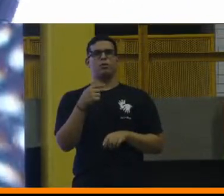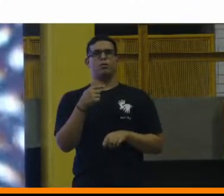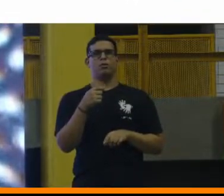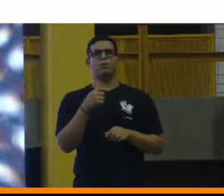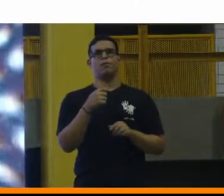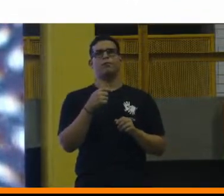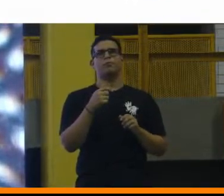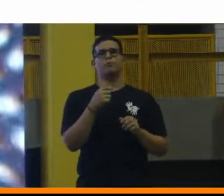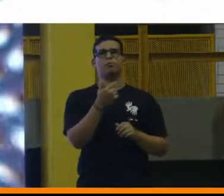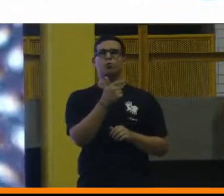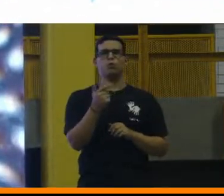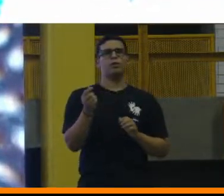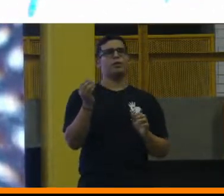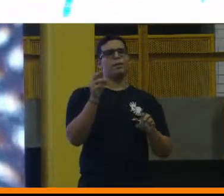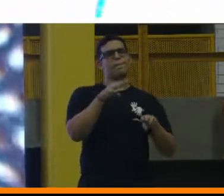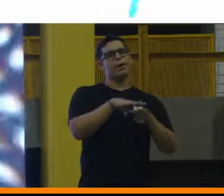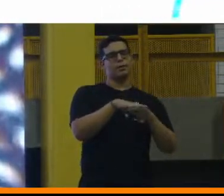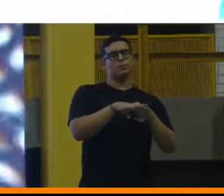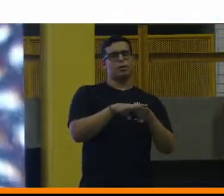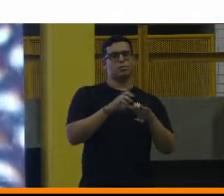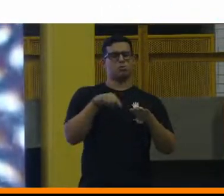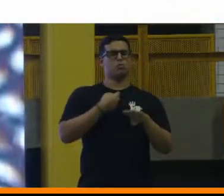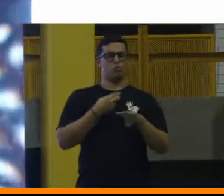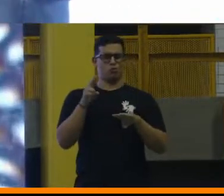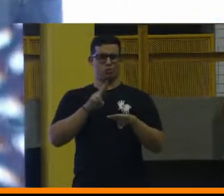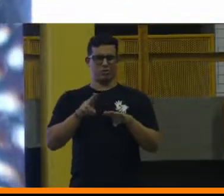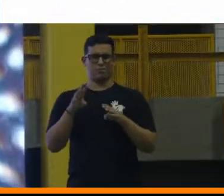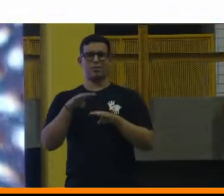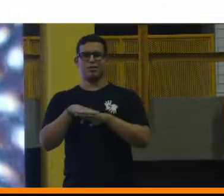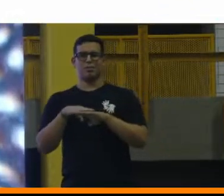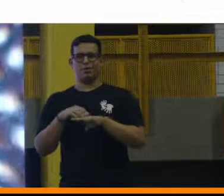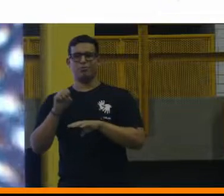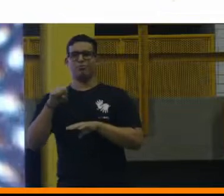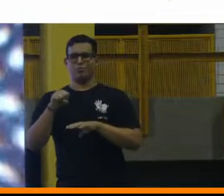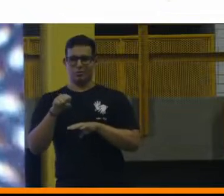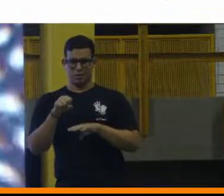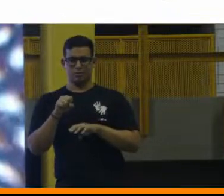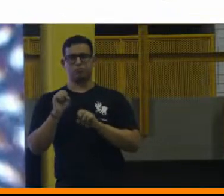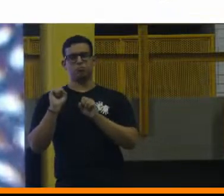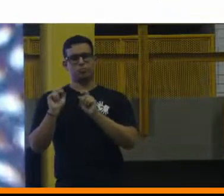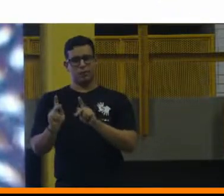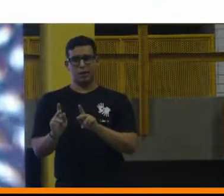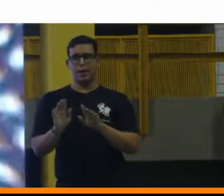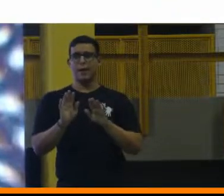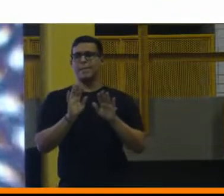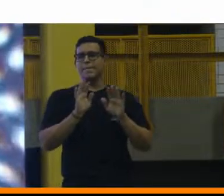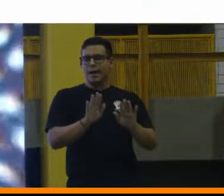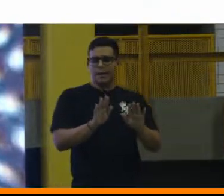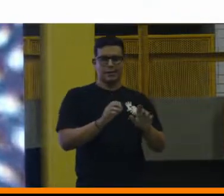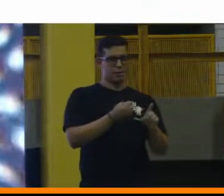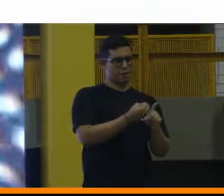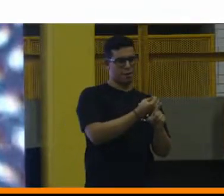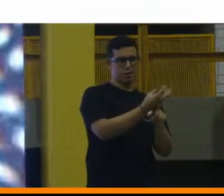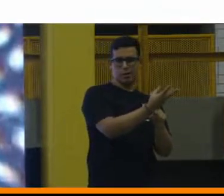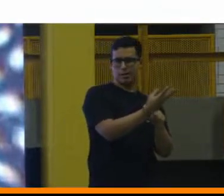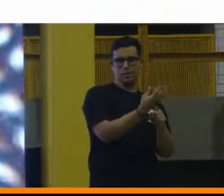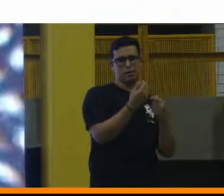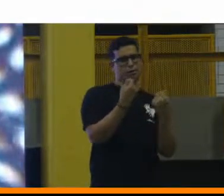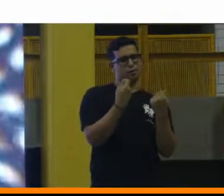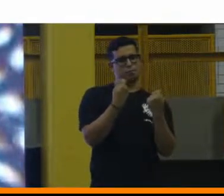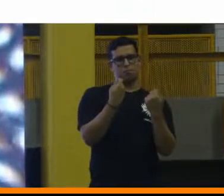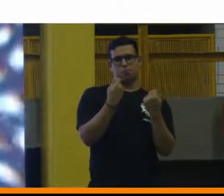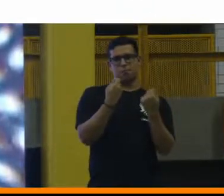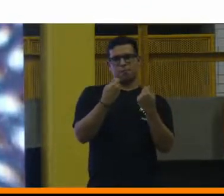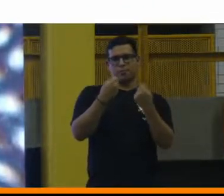Sim. A gente usa a matemática para quantificar? Sim. Mas a física não é a matemática.